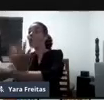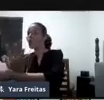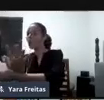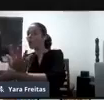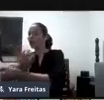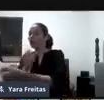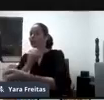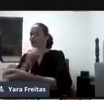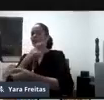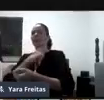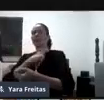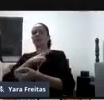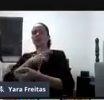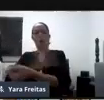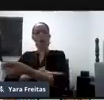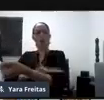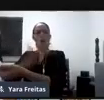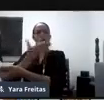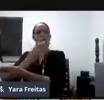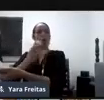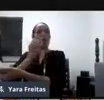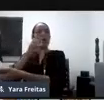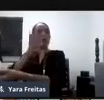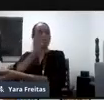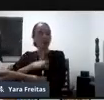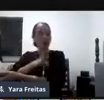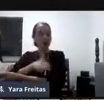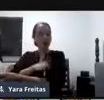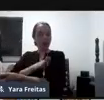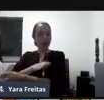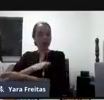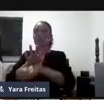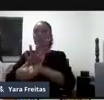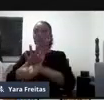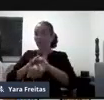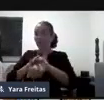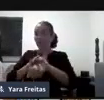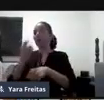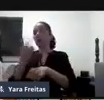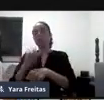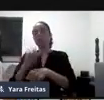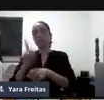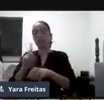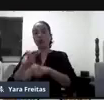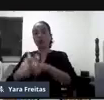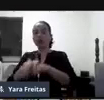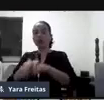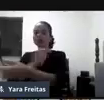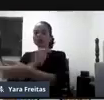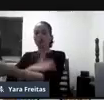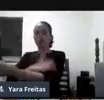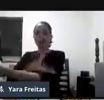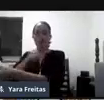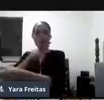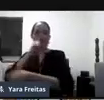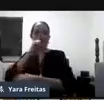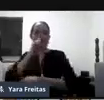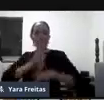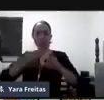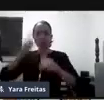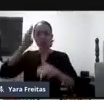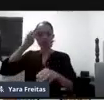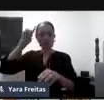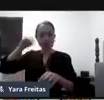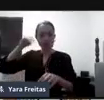pressão arterial elevada ou não, saber dessa doença. E a hipertensão arterial, ela é fator de risco para demência,